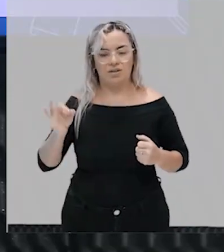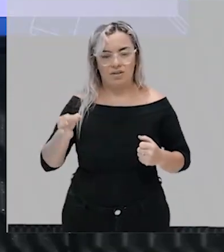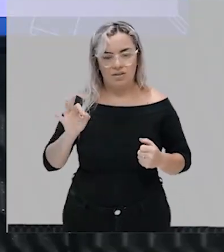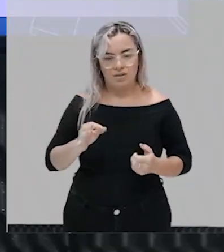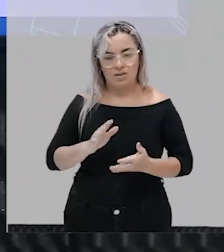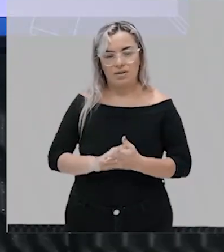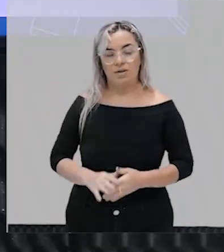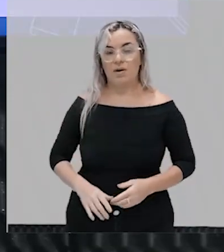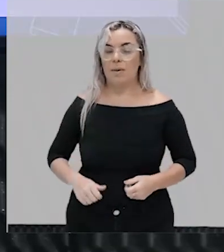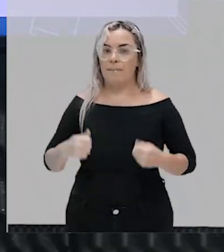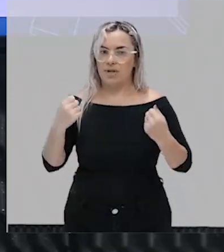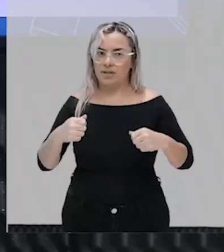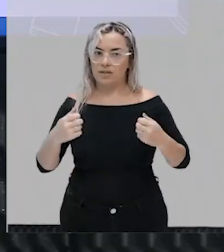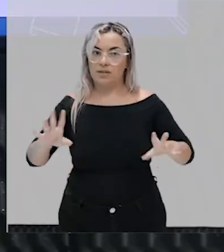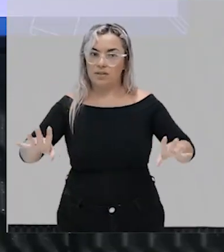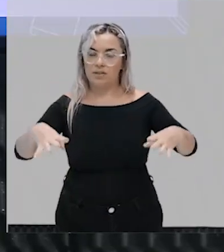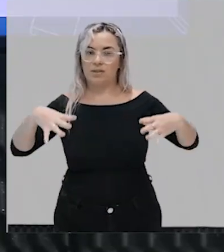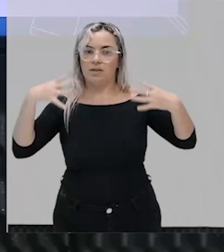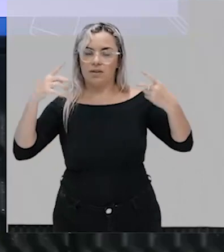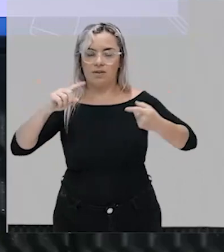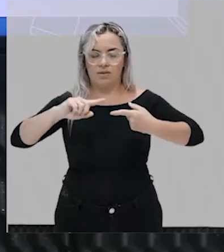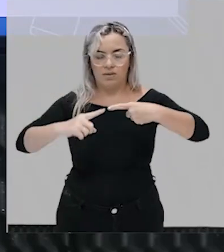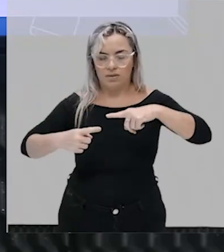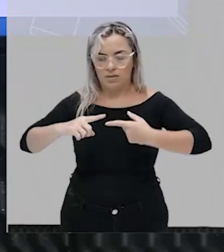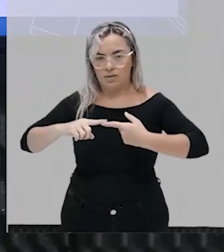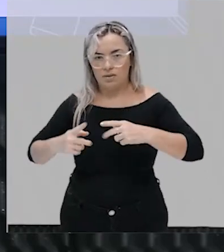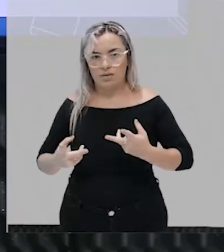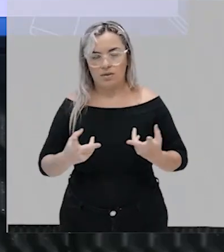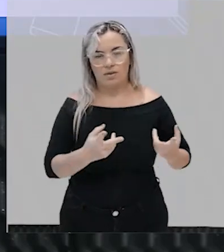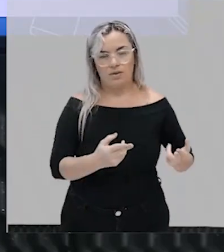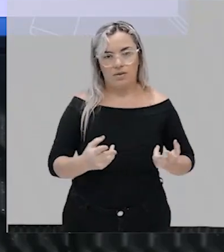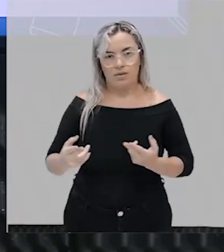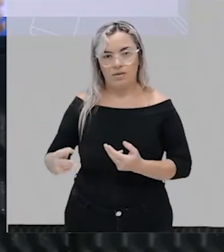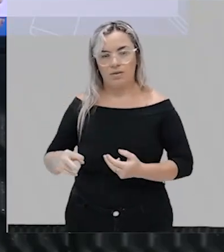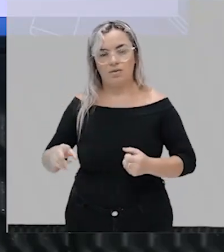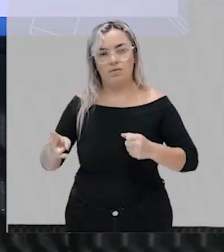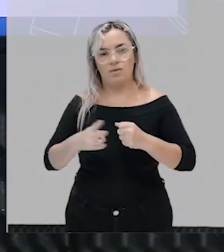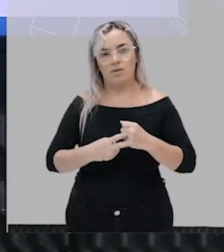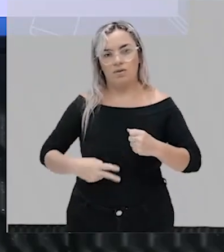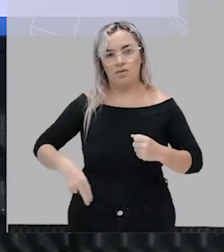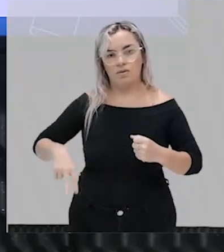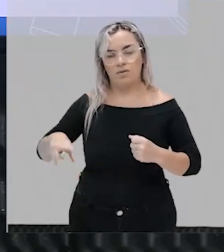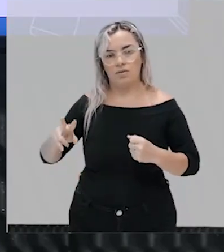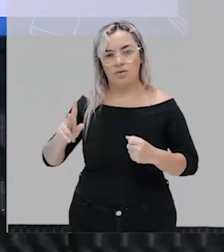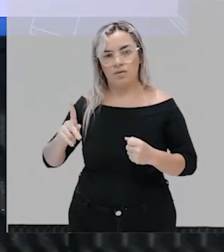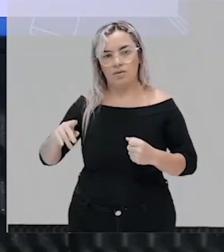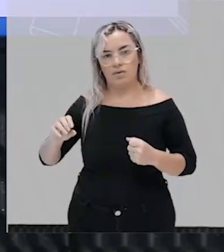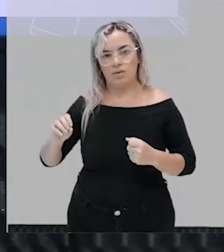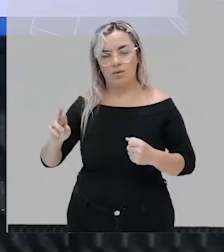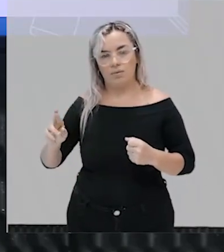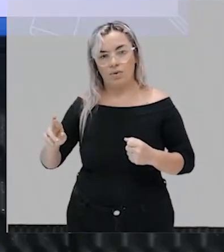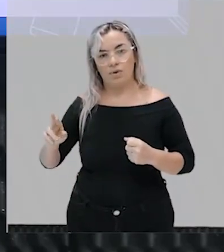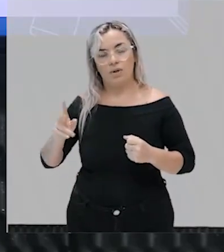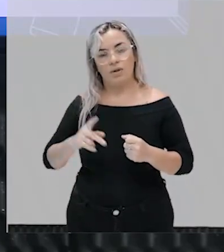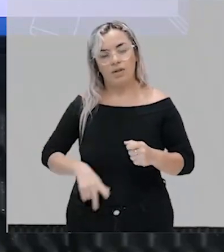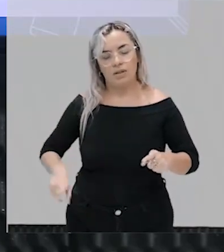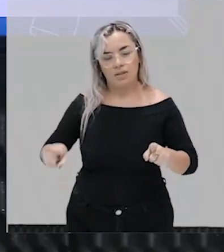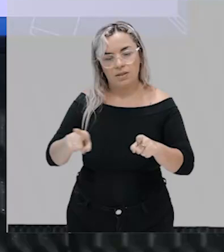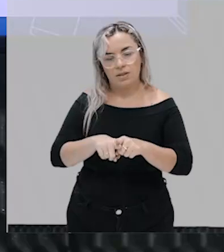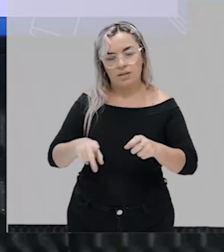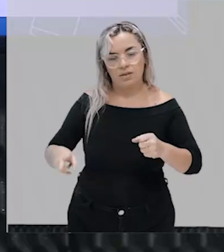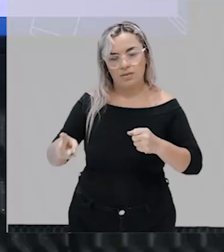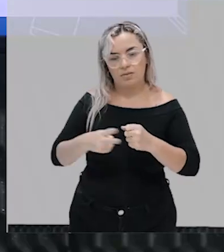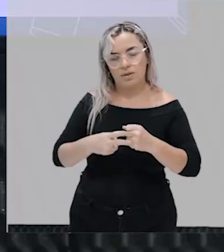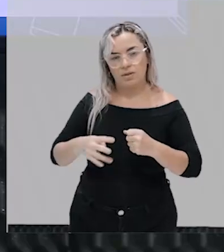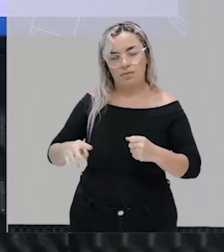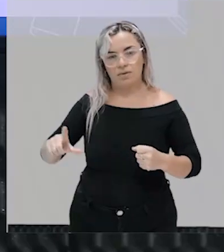intervir, atentem para a concordância que será igualzinha do verbo vir, do verbo por e do verbo ter,